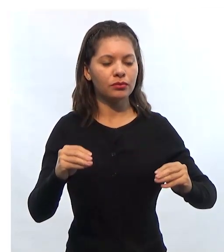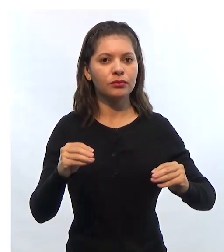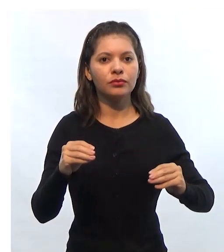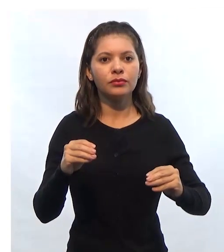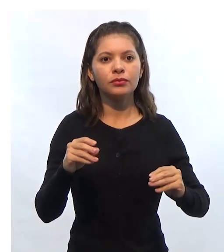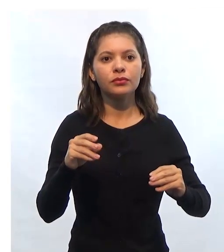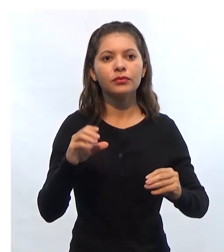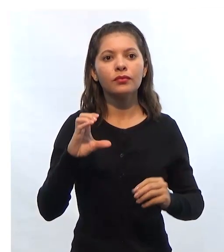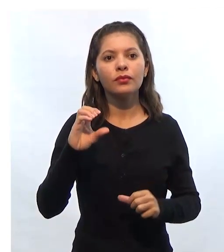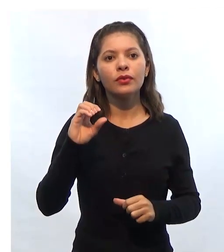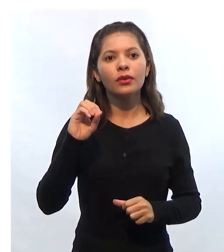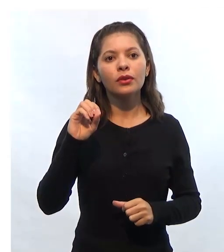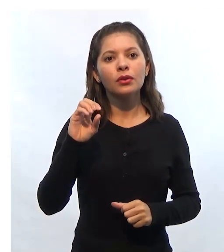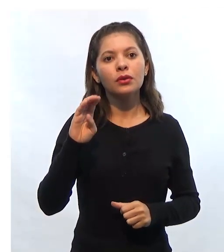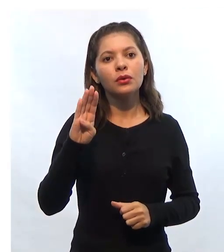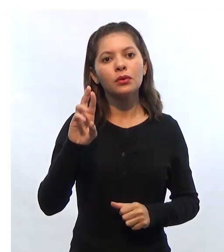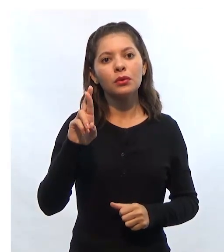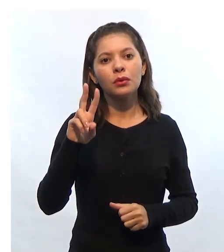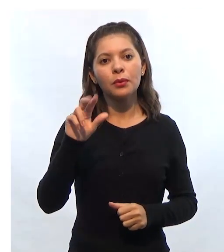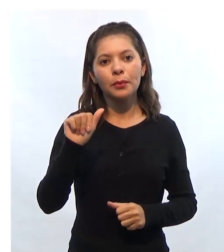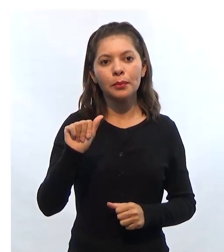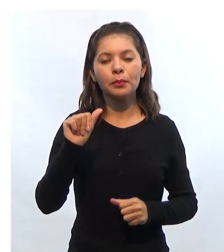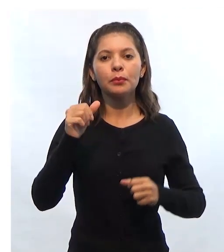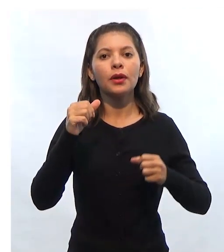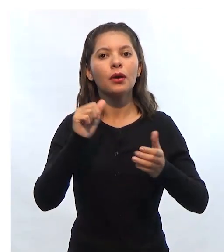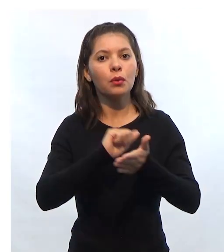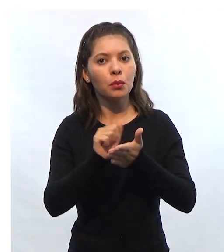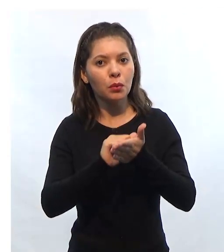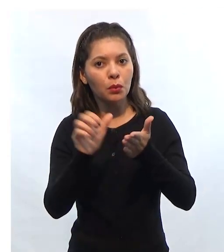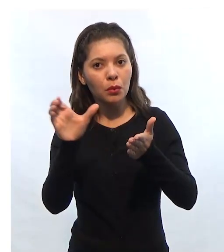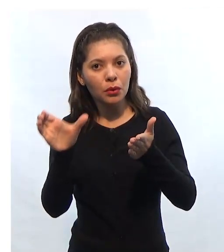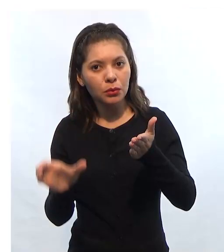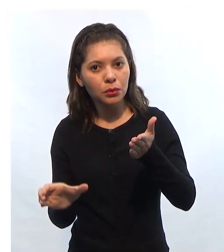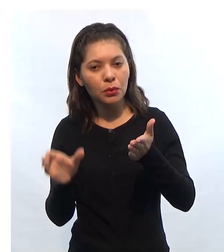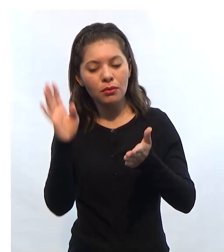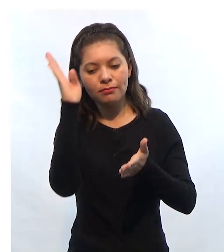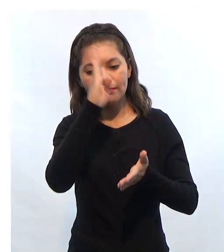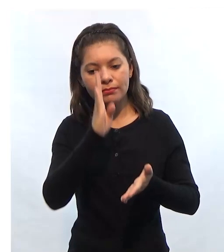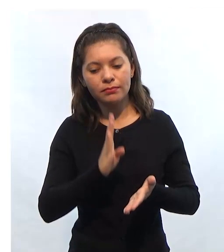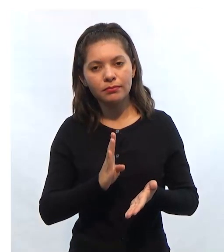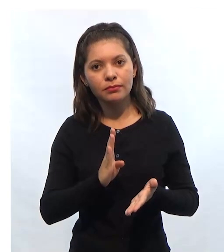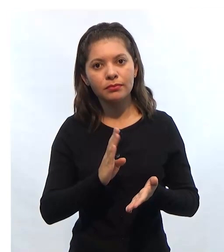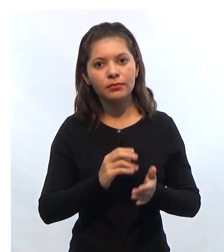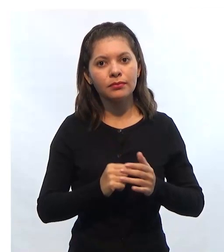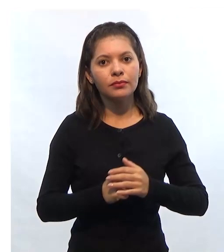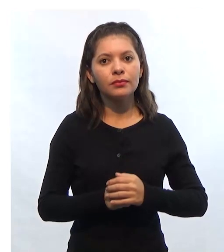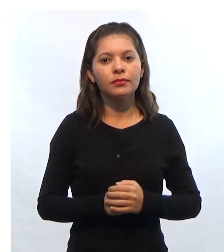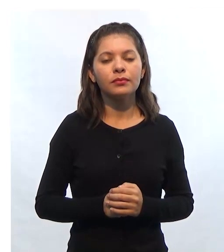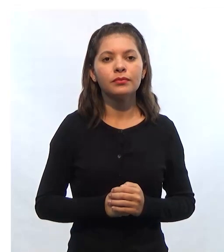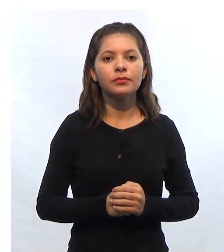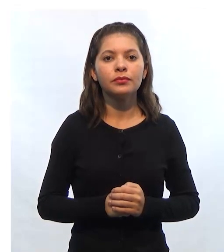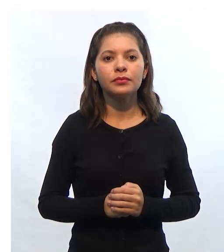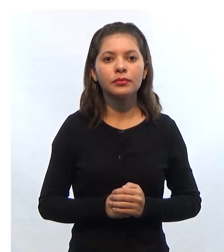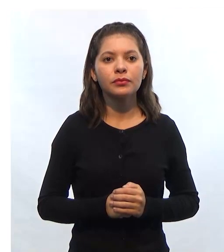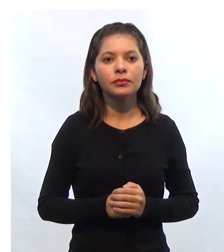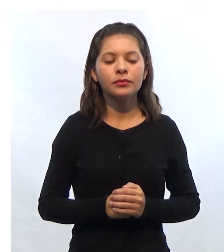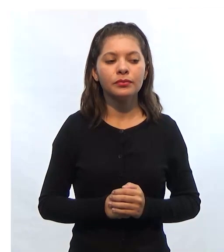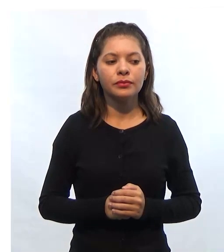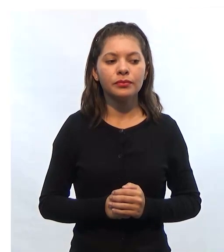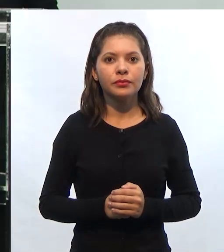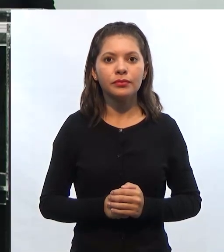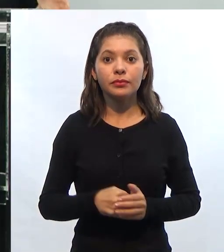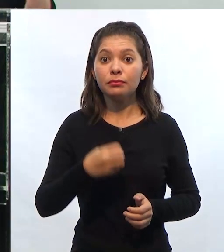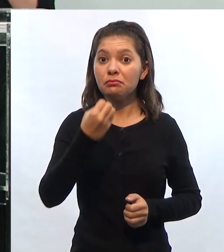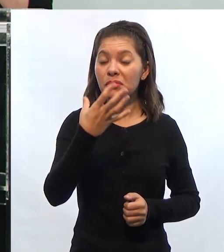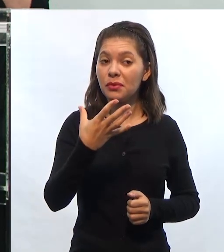um autor brasileiro. A gente viu antes definições do Kotler, que é um dos papas do marketing, que é um autor norte-americano.